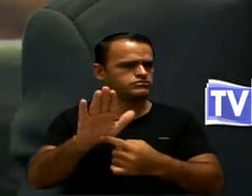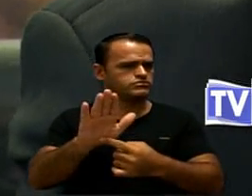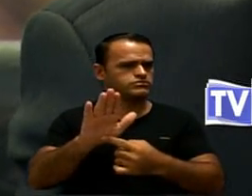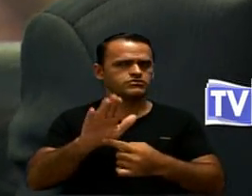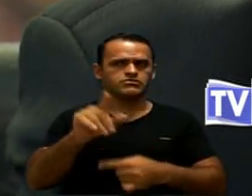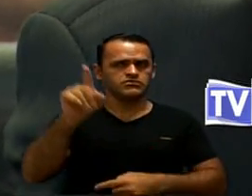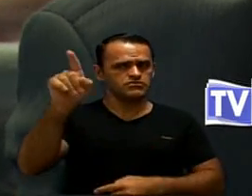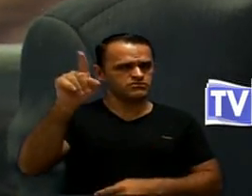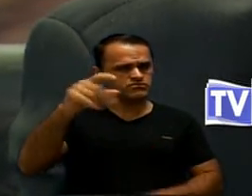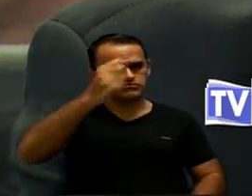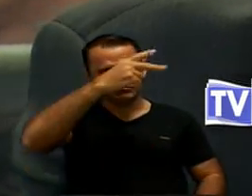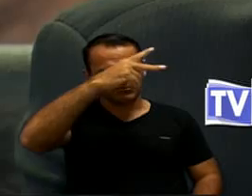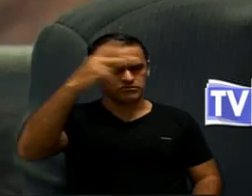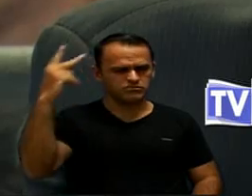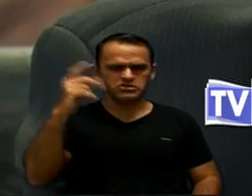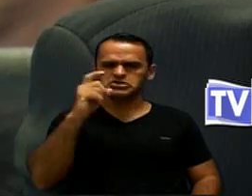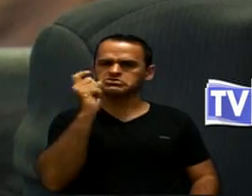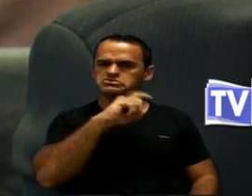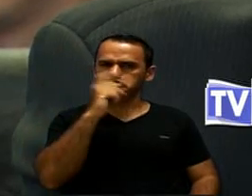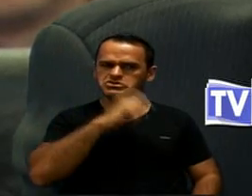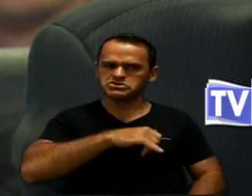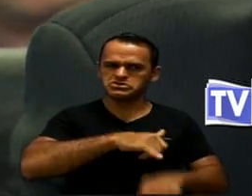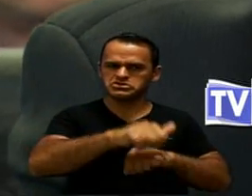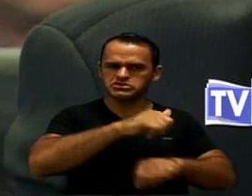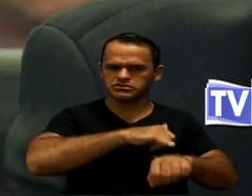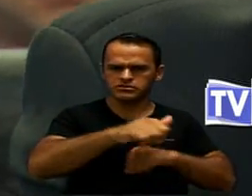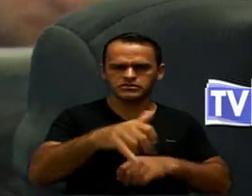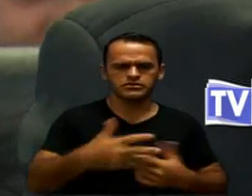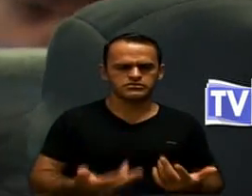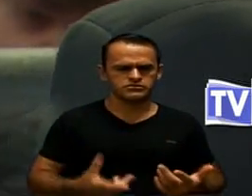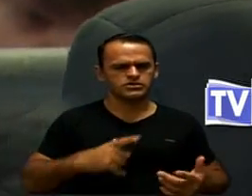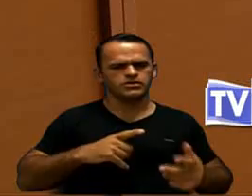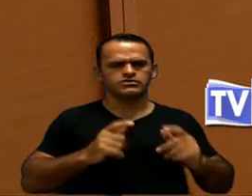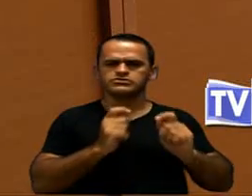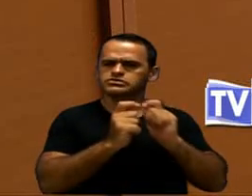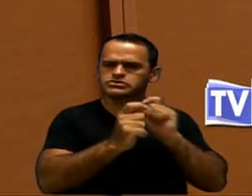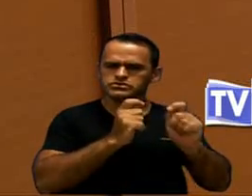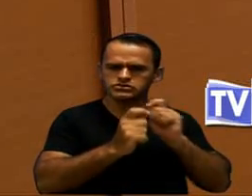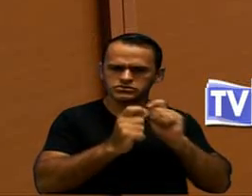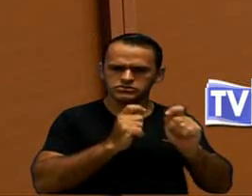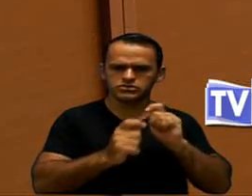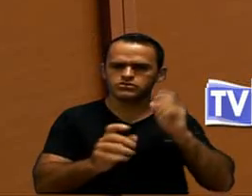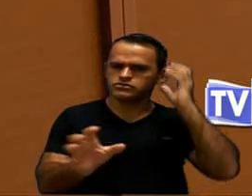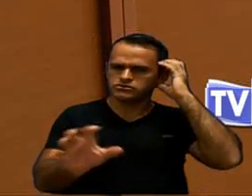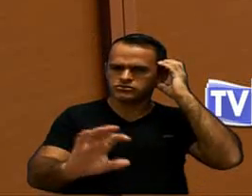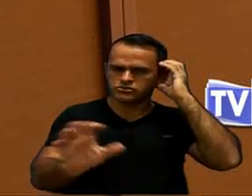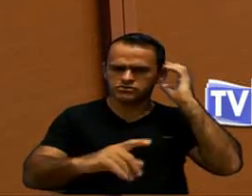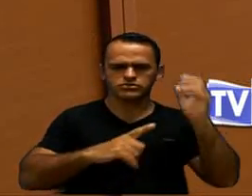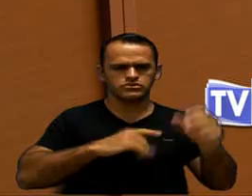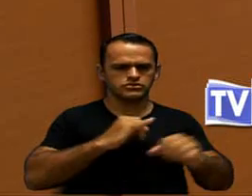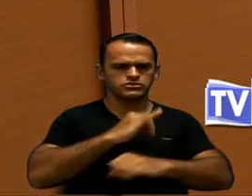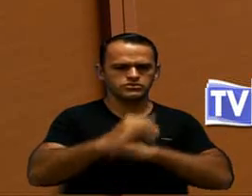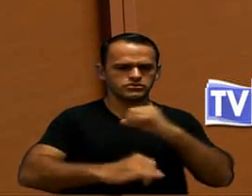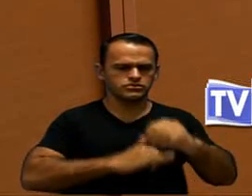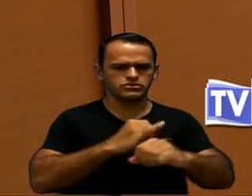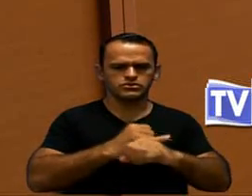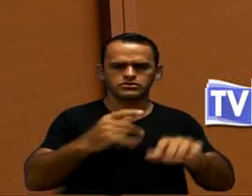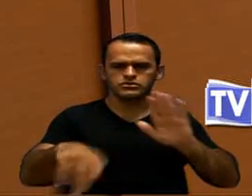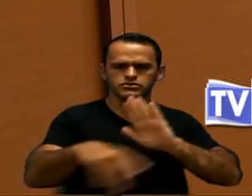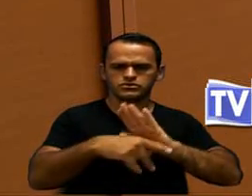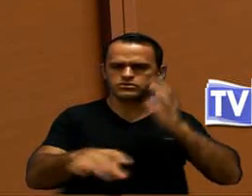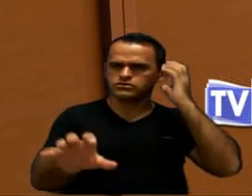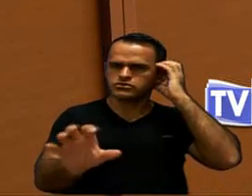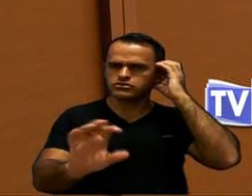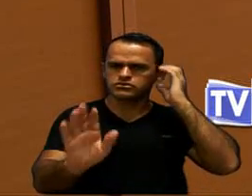mentindo para a população que não tinha reajuste nas taxas. Obrigado, vereador. Essa entrevista foi na Rádio Band, quem quiser, é só puxar lá no site da rádio. Obrigado,